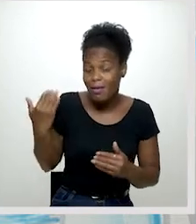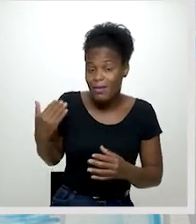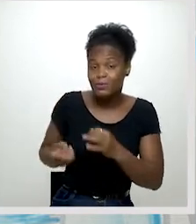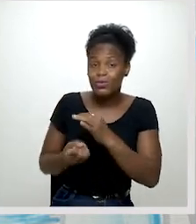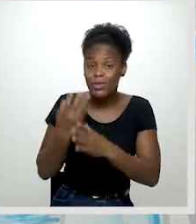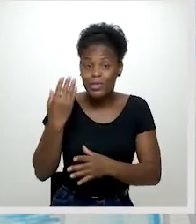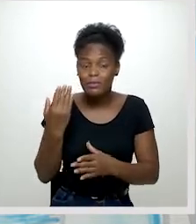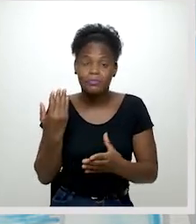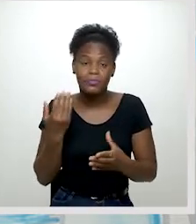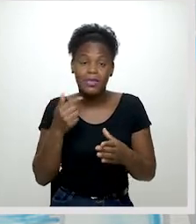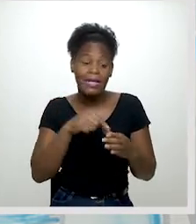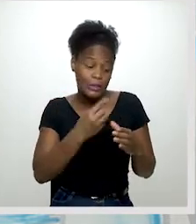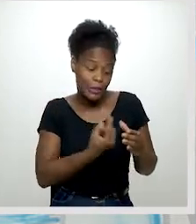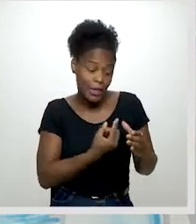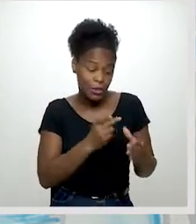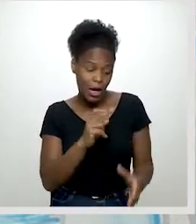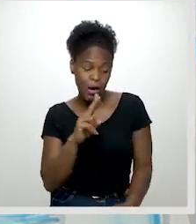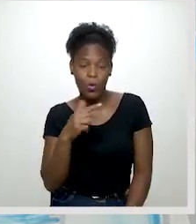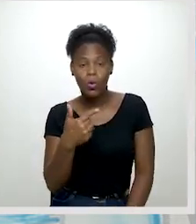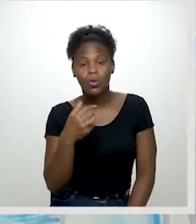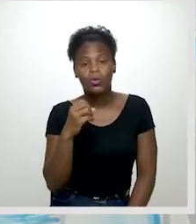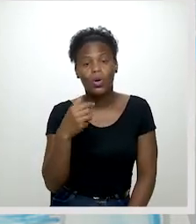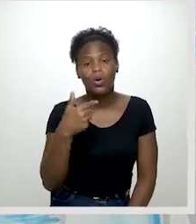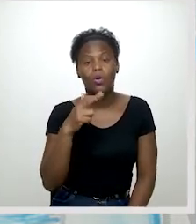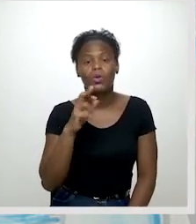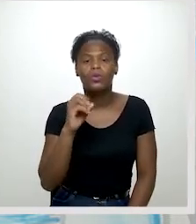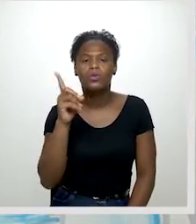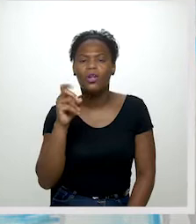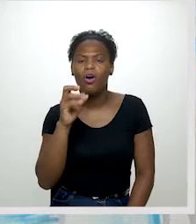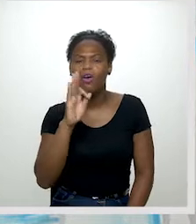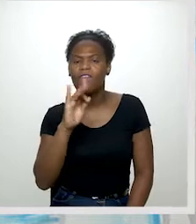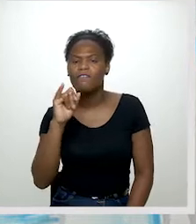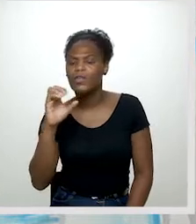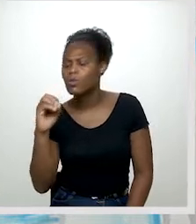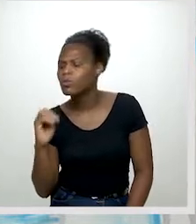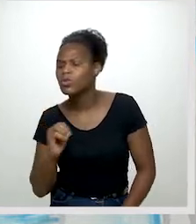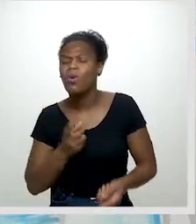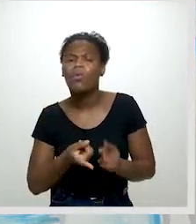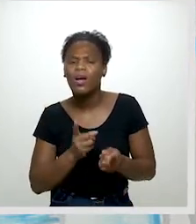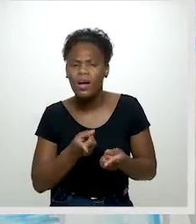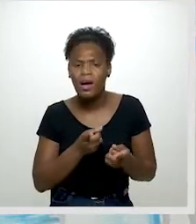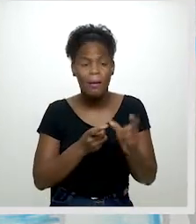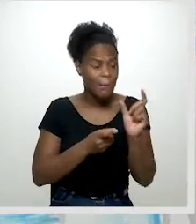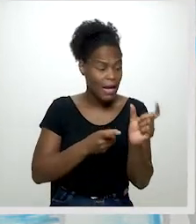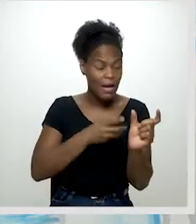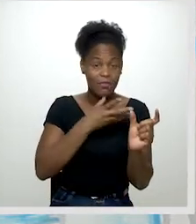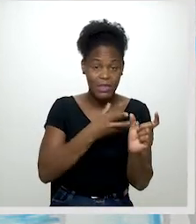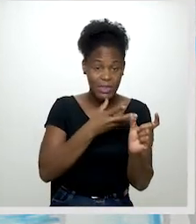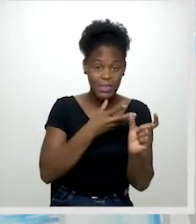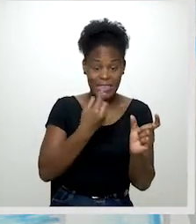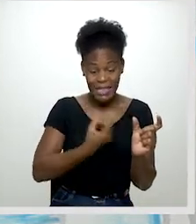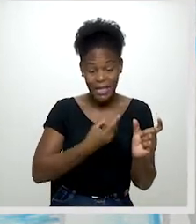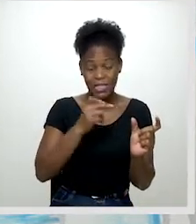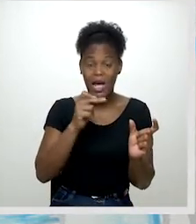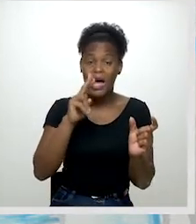surgir através de seres autotróficos. O que são seres autotróficos? São seres, a própria palavra nos